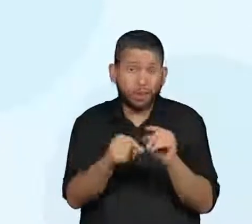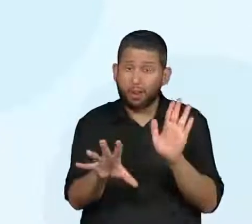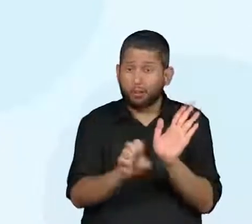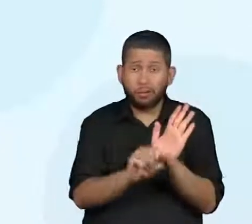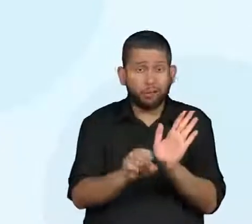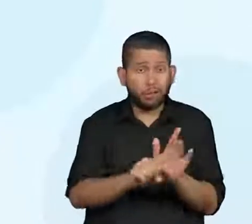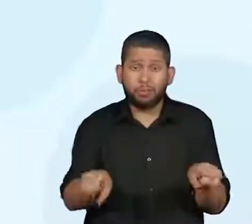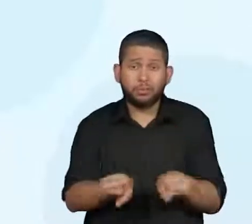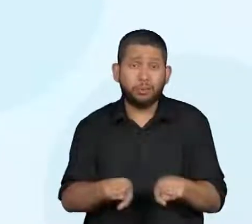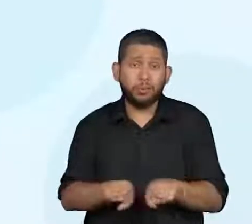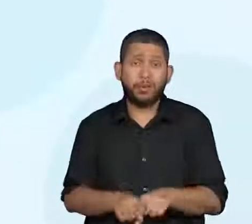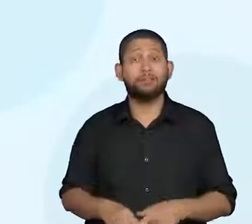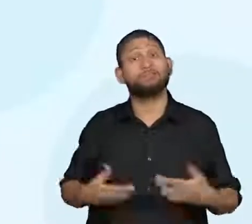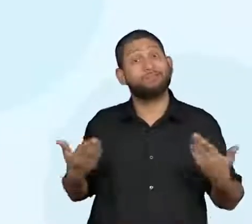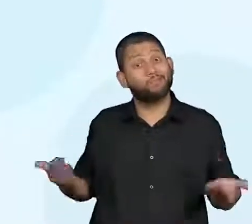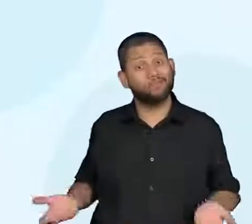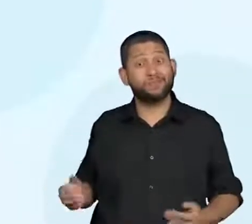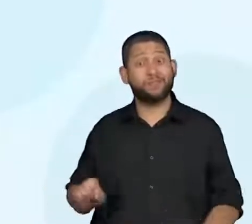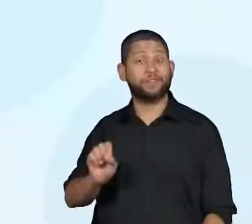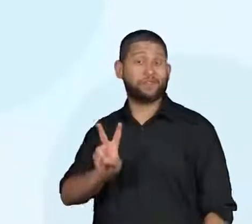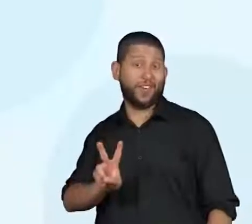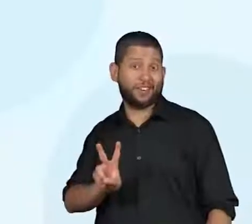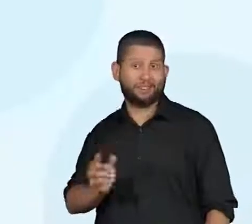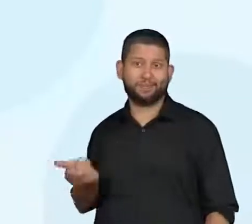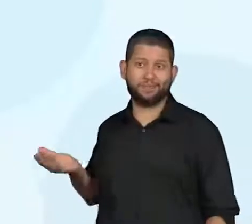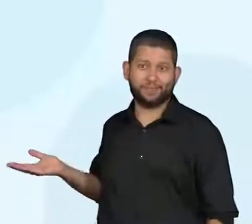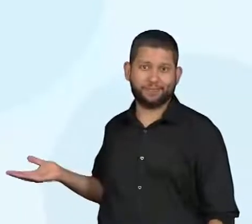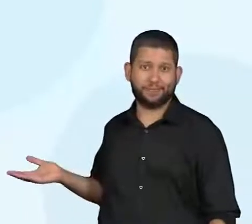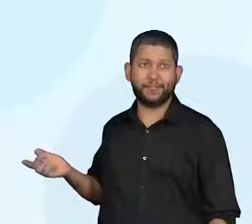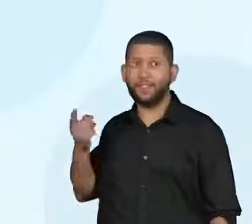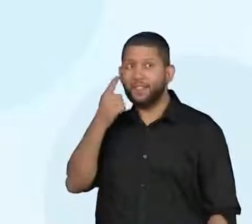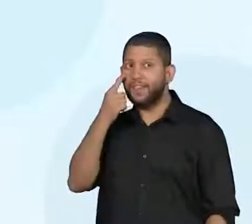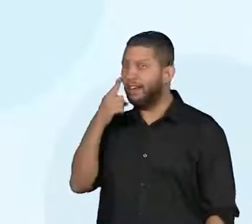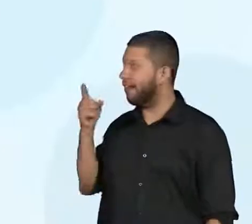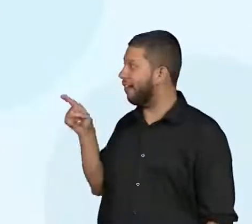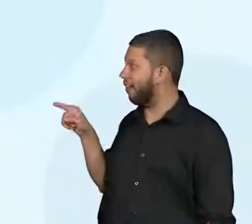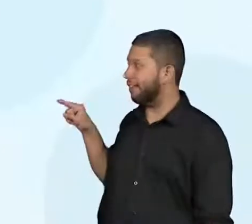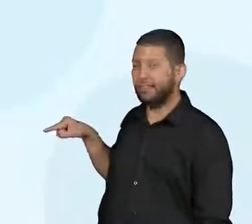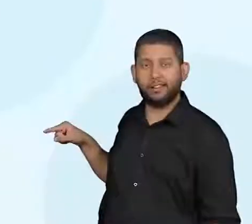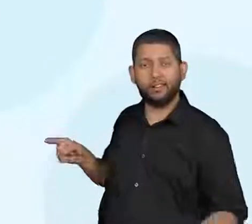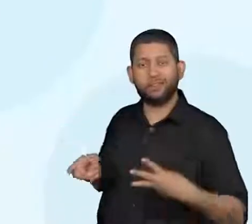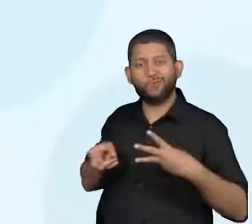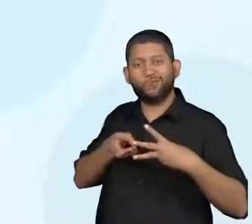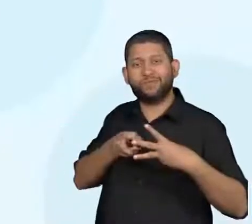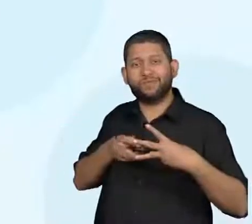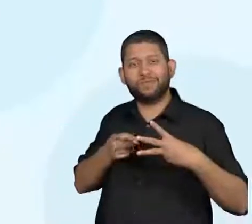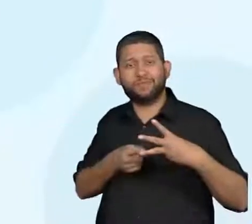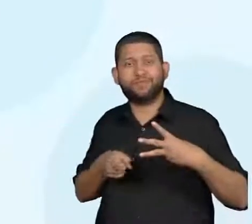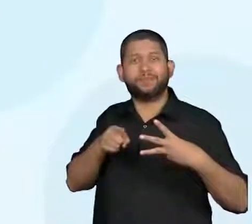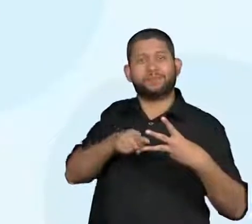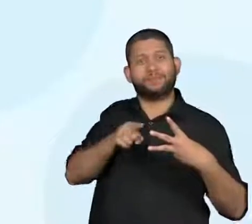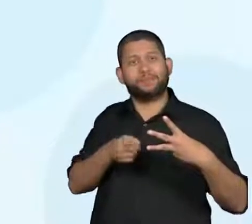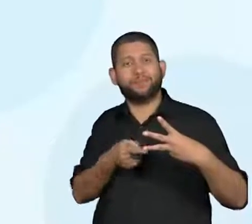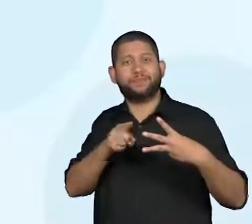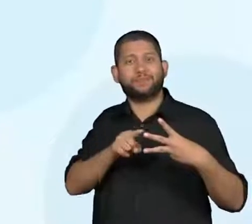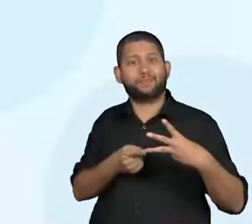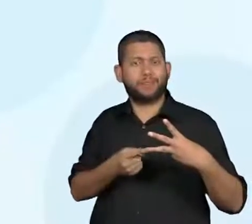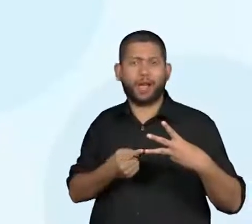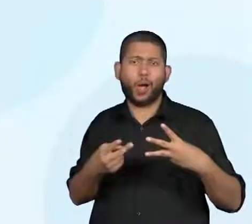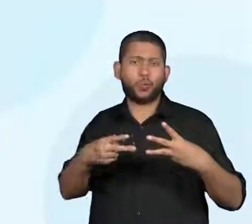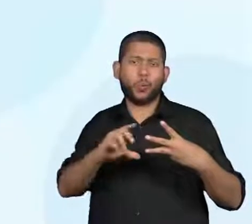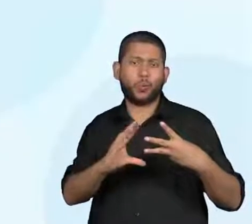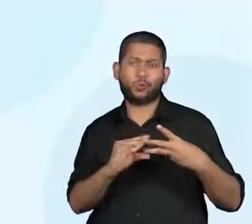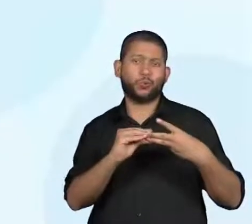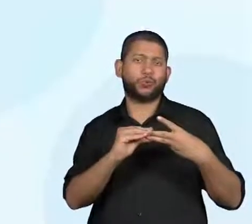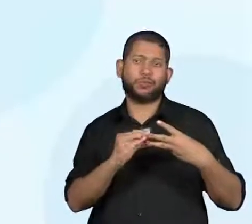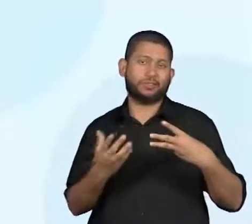É verdadeiro. Se vocês consultarem a anterior, essa informação já ajuda, fica